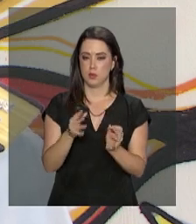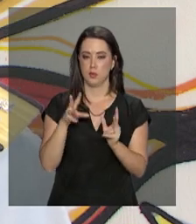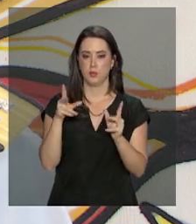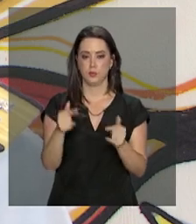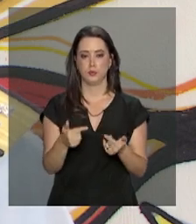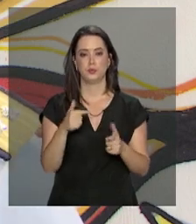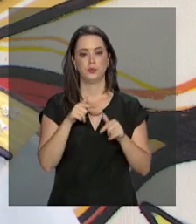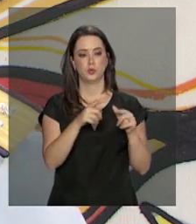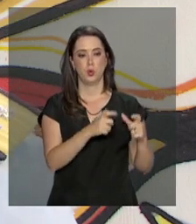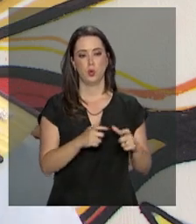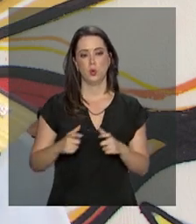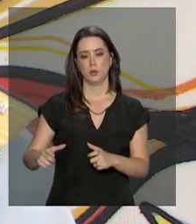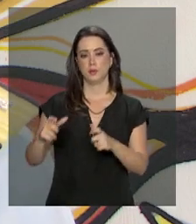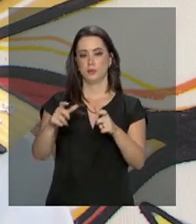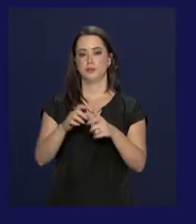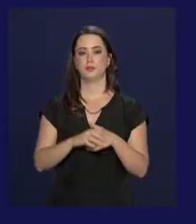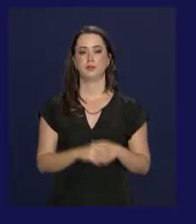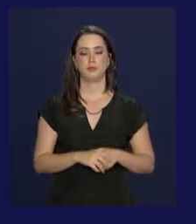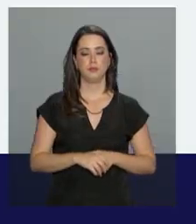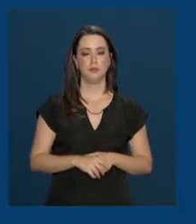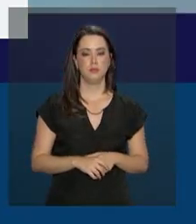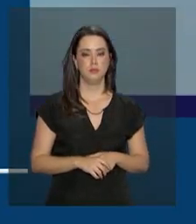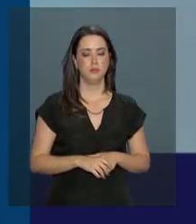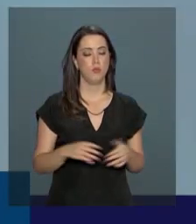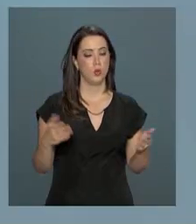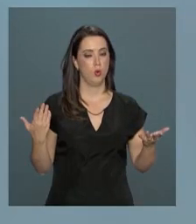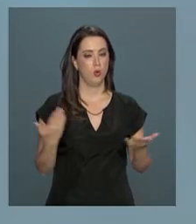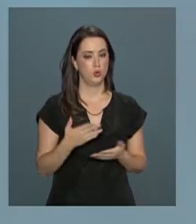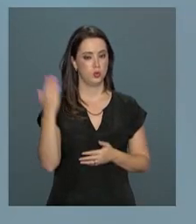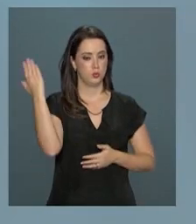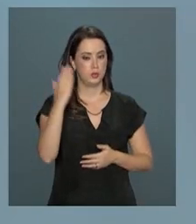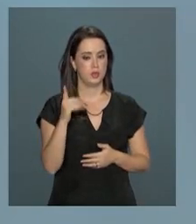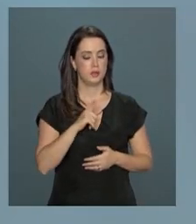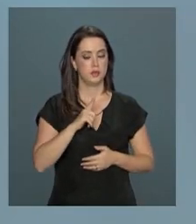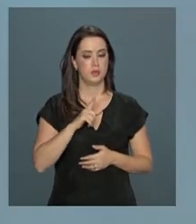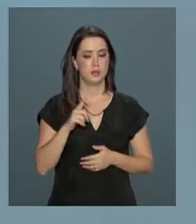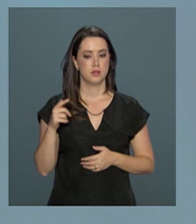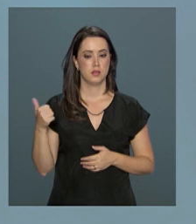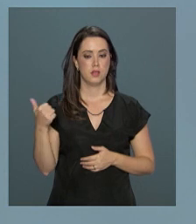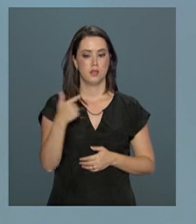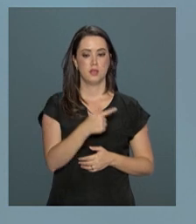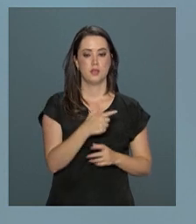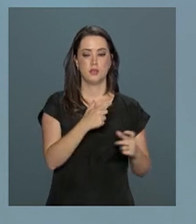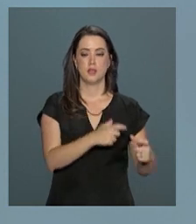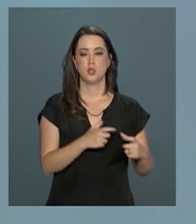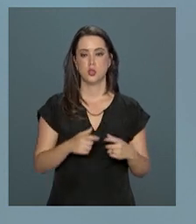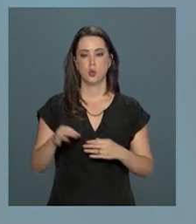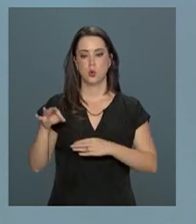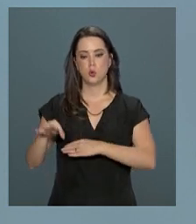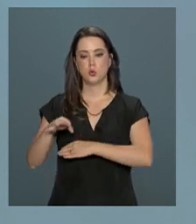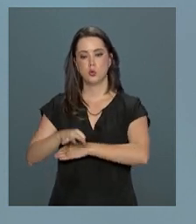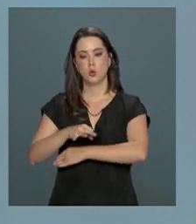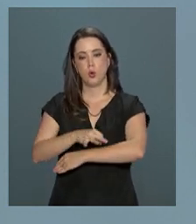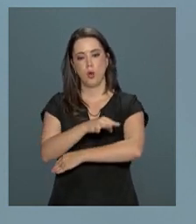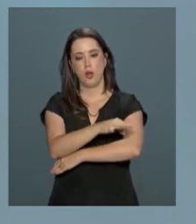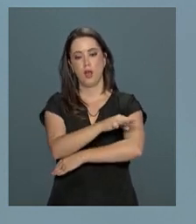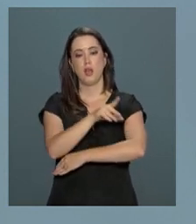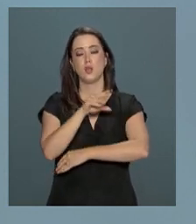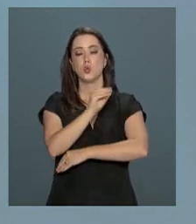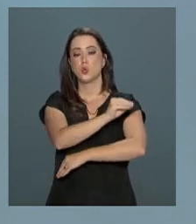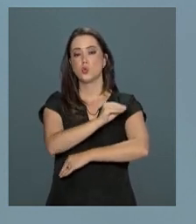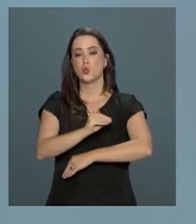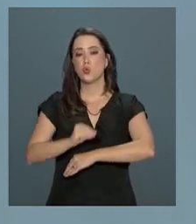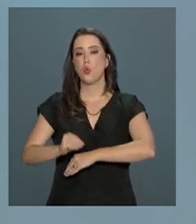essas a grandes áreas marinhas atualmente o brasil tem 17 unidades de conservação marinhas sendo 11